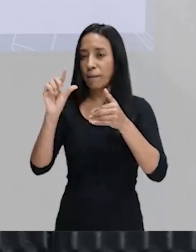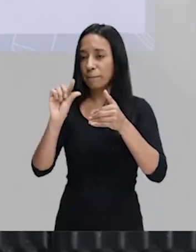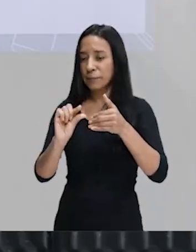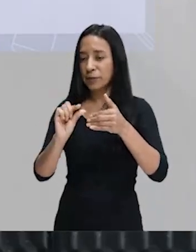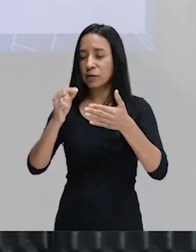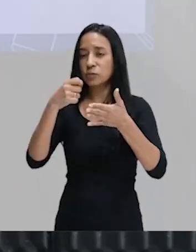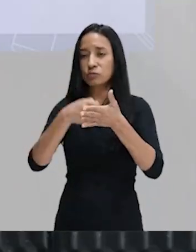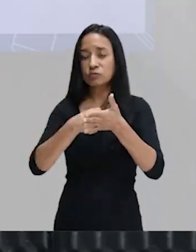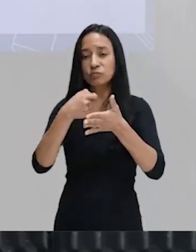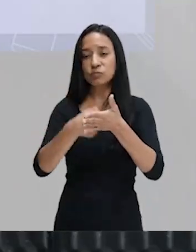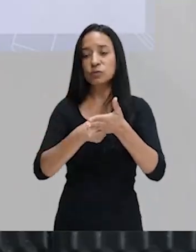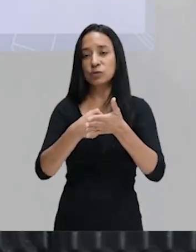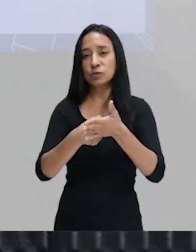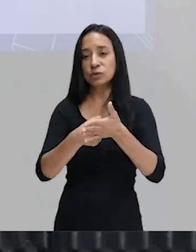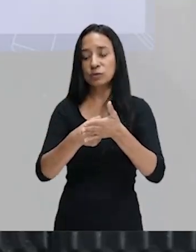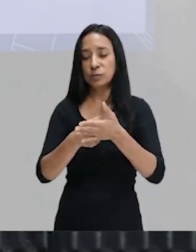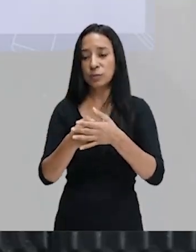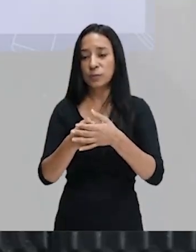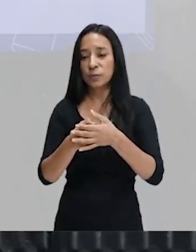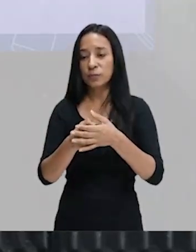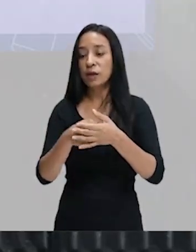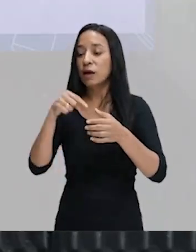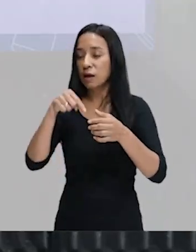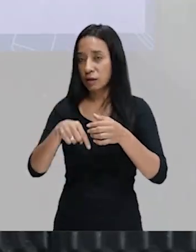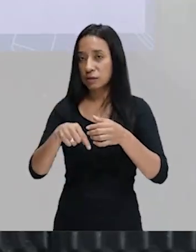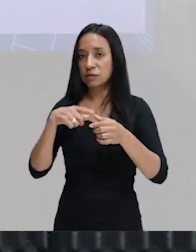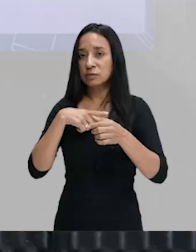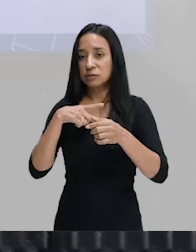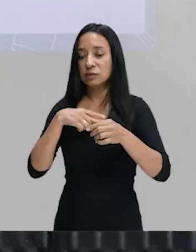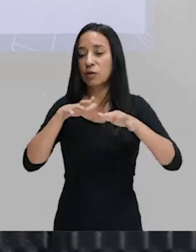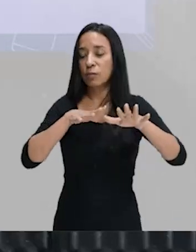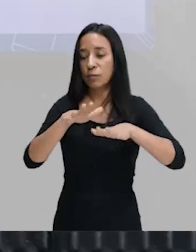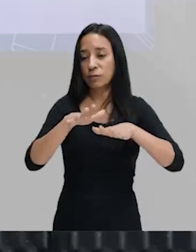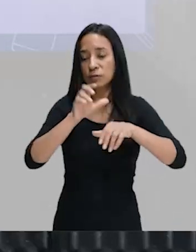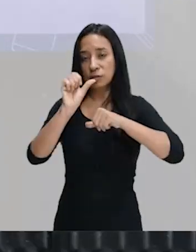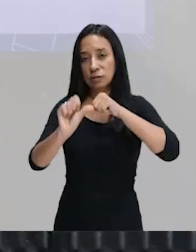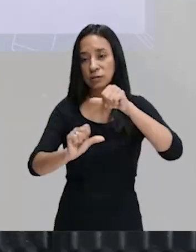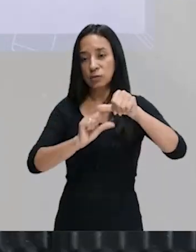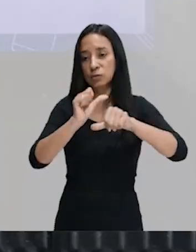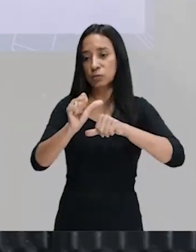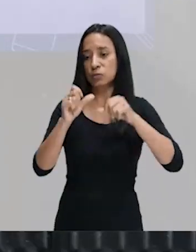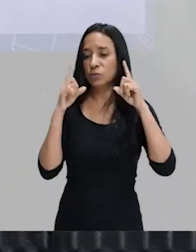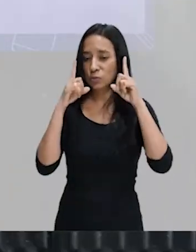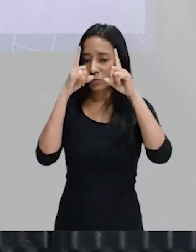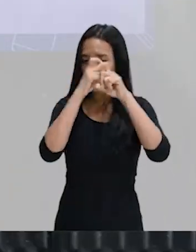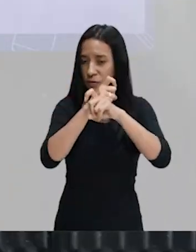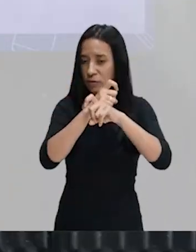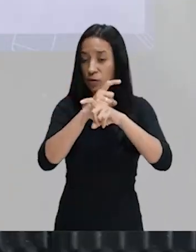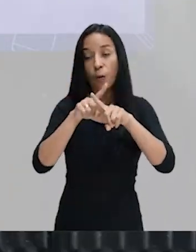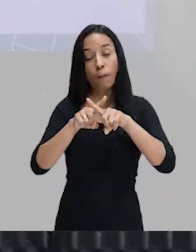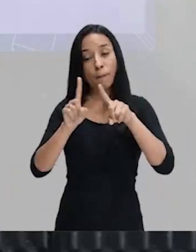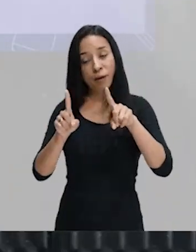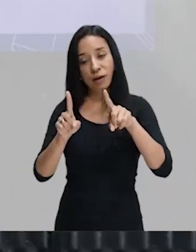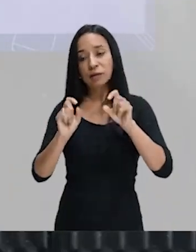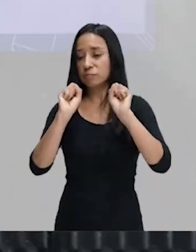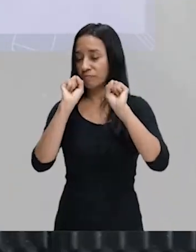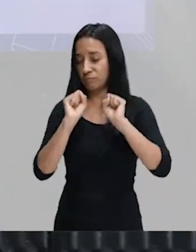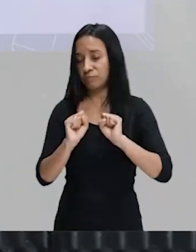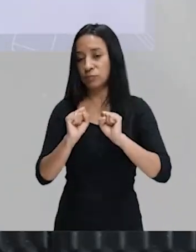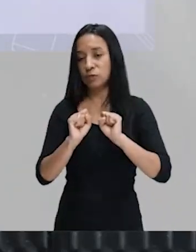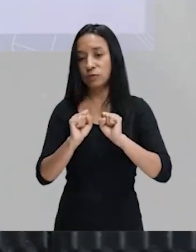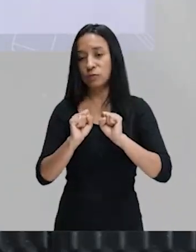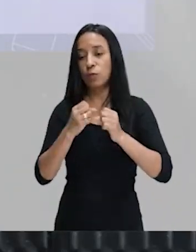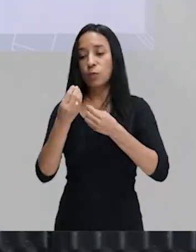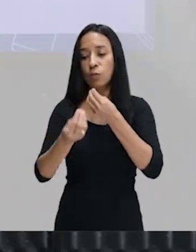Tá? Na sociedade estamental, a mobilidade social ascendente é difícil, porém não é impossível, como